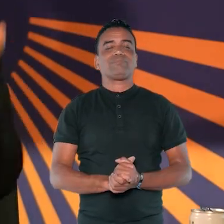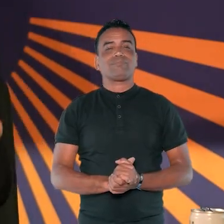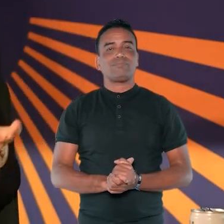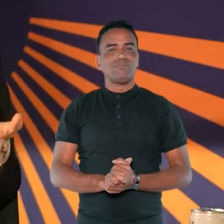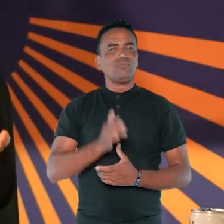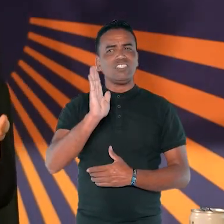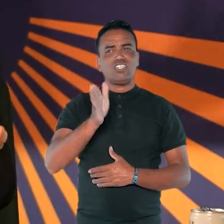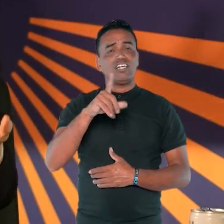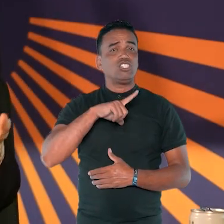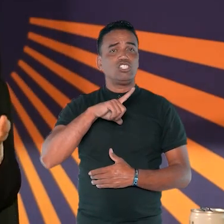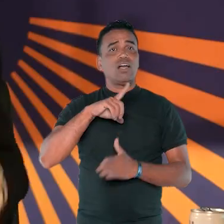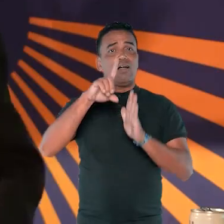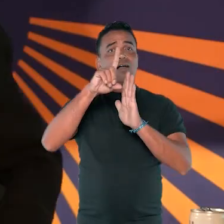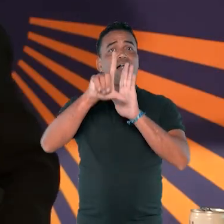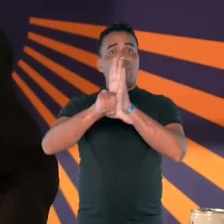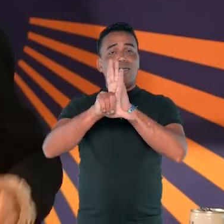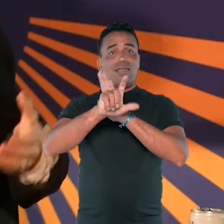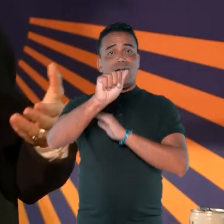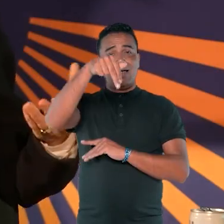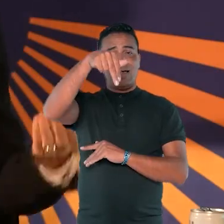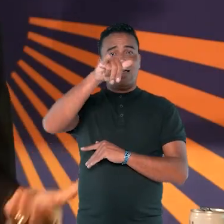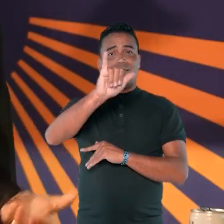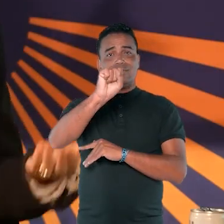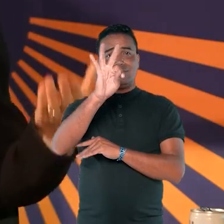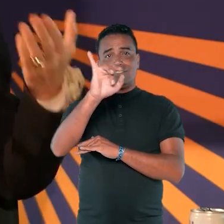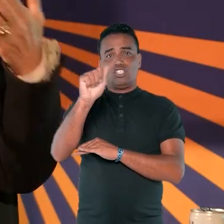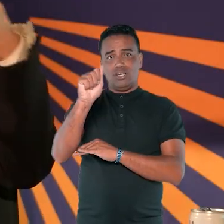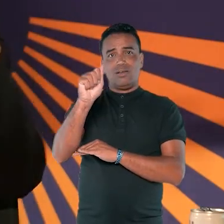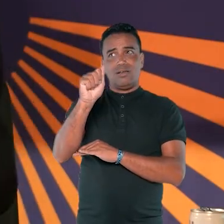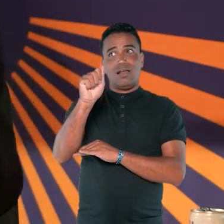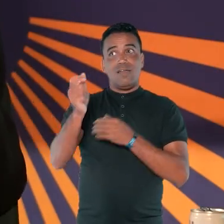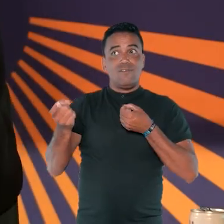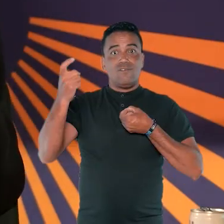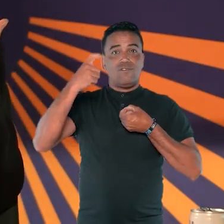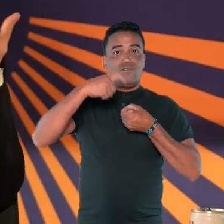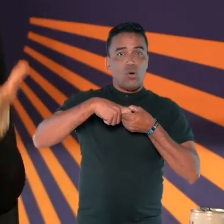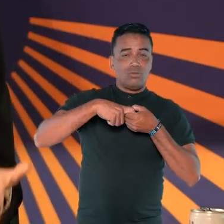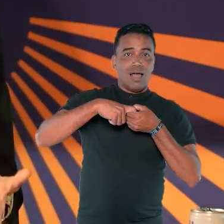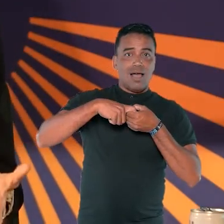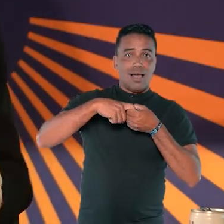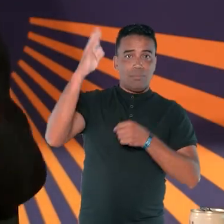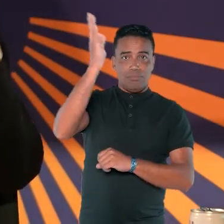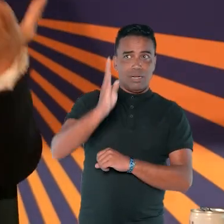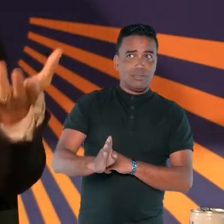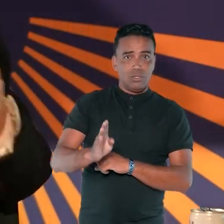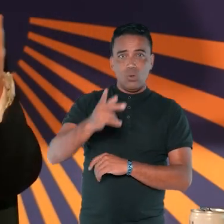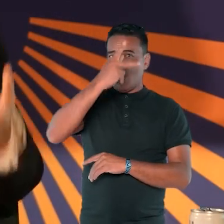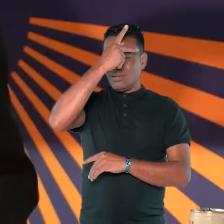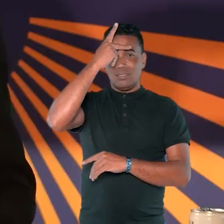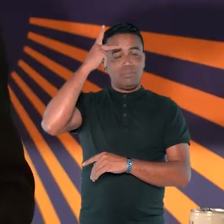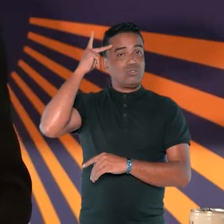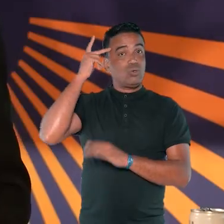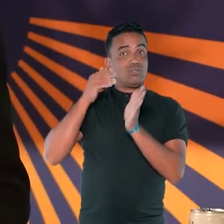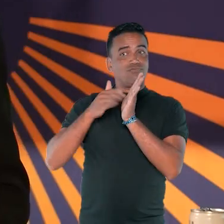Já tinha tido a lei da anistia, chamada lei da anistia, e começava a voltar para o país aqueles que tinham